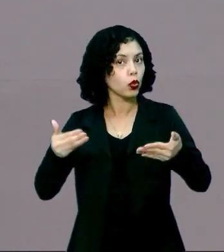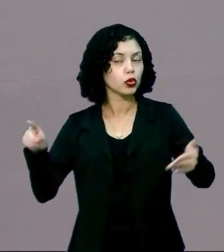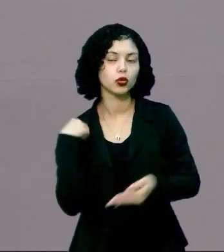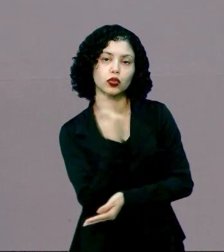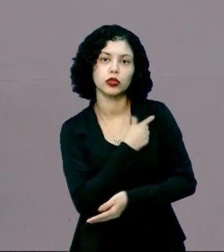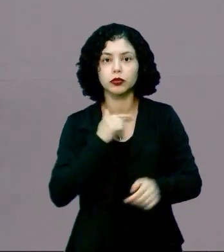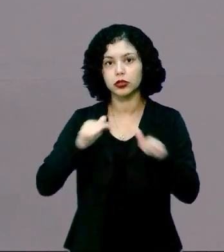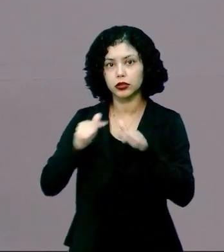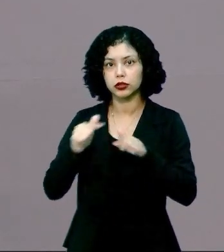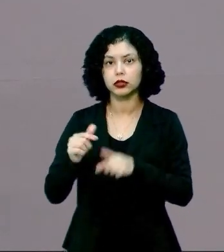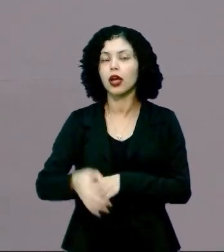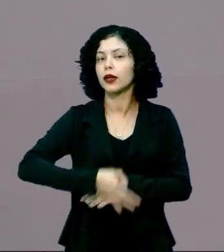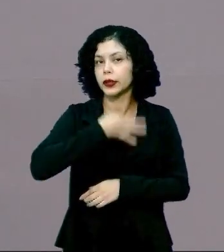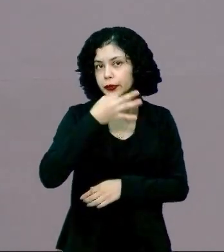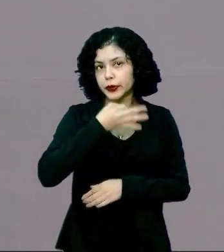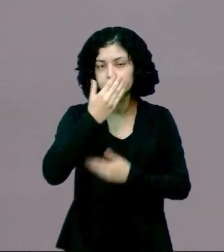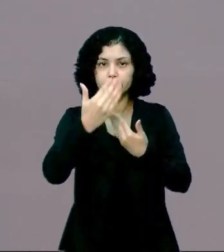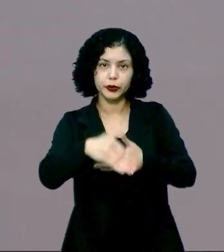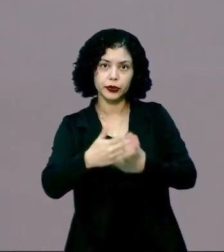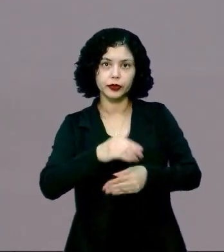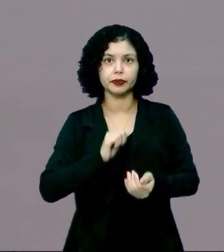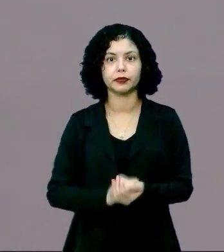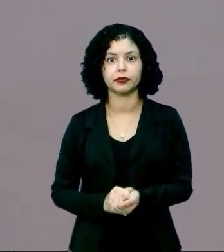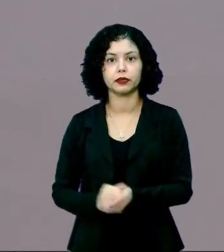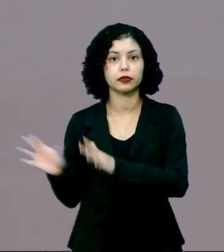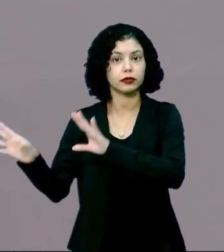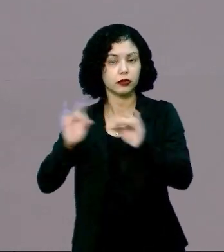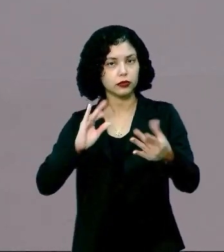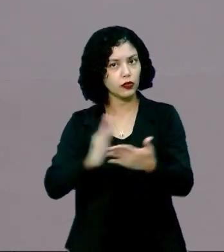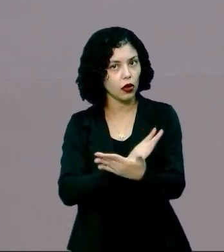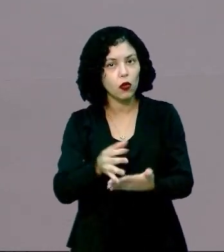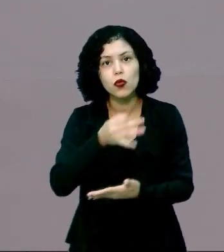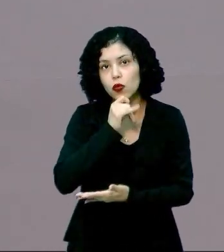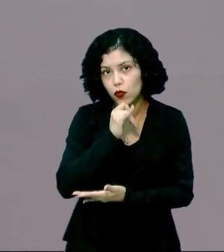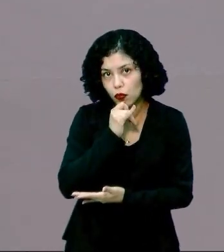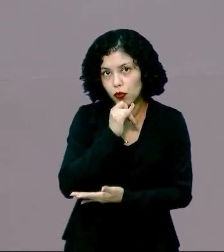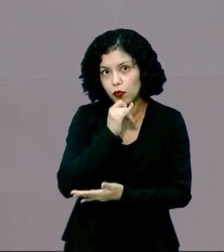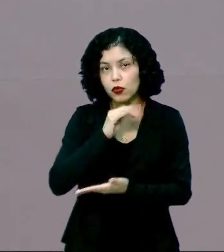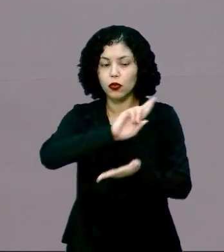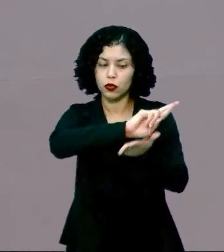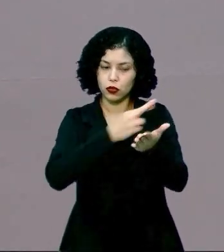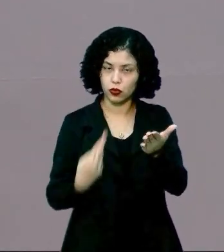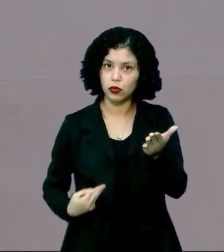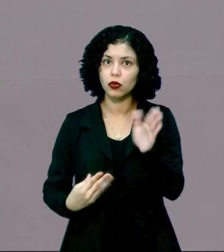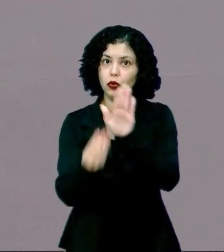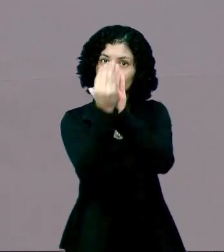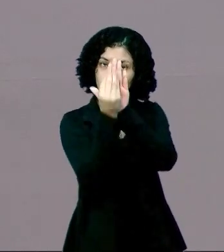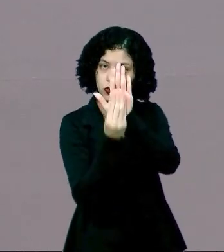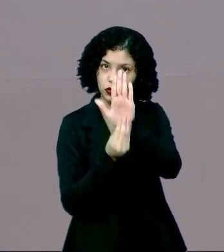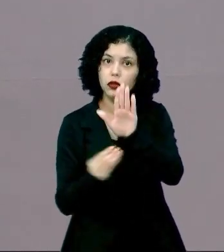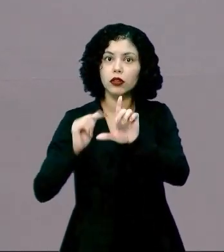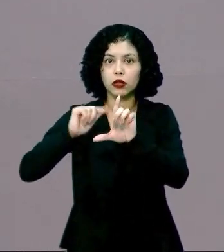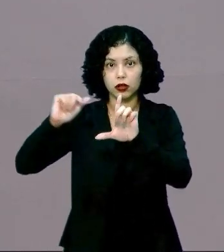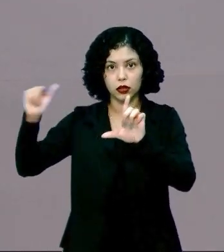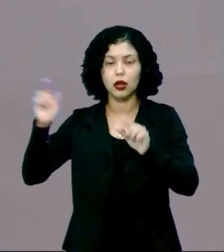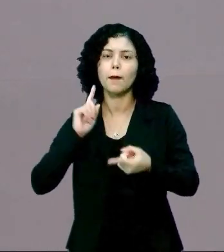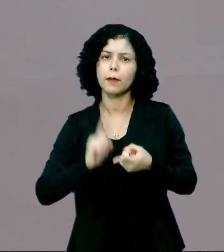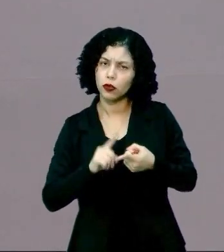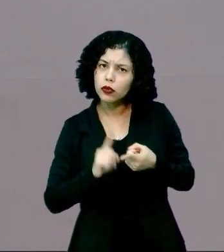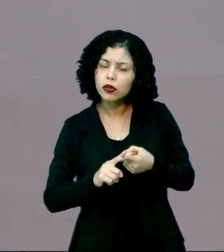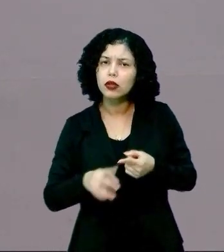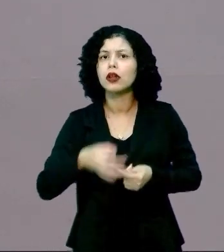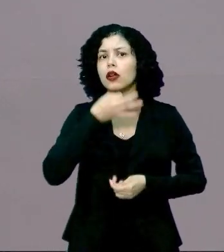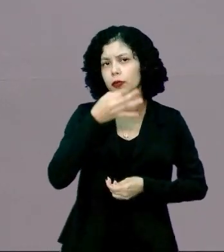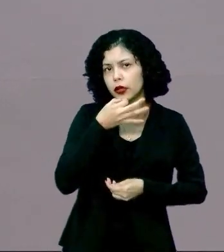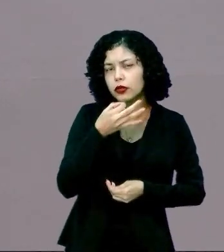nós iremos trabalhar argumentos de provas. E aí eu trouxe alguns exemplos de redações com dados estatísticos. Por que